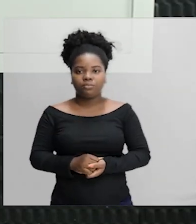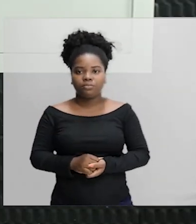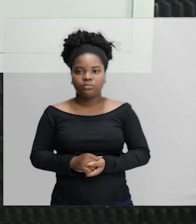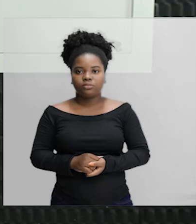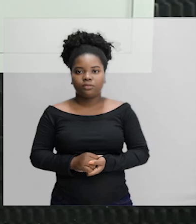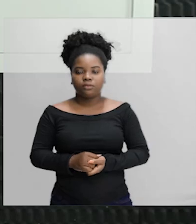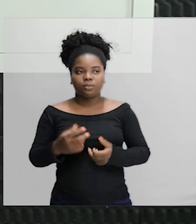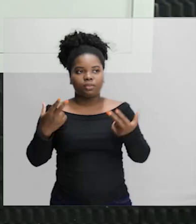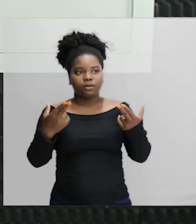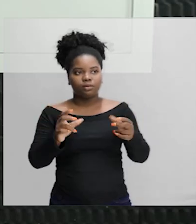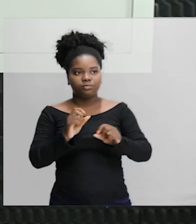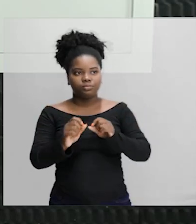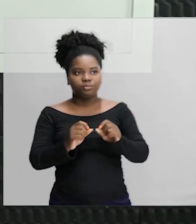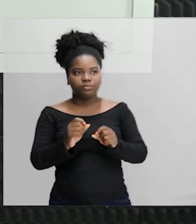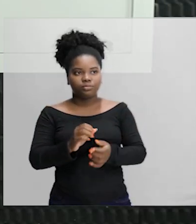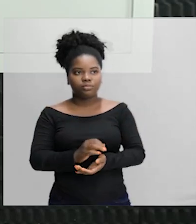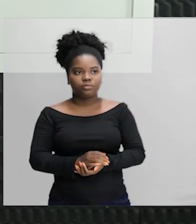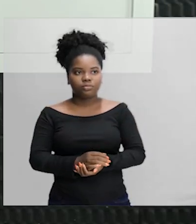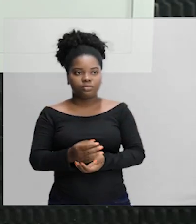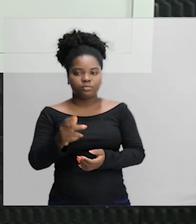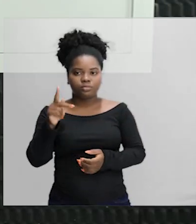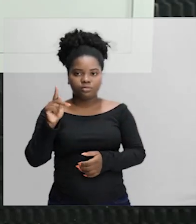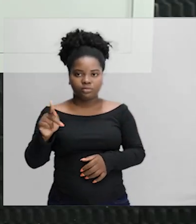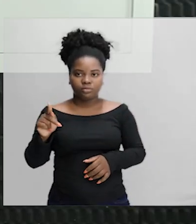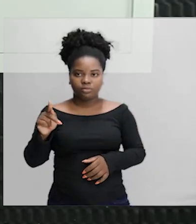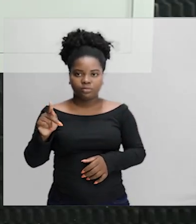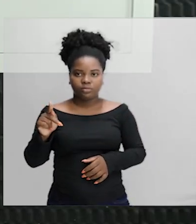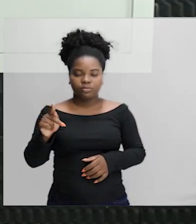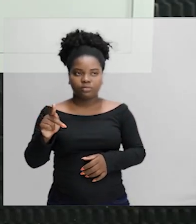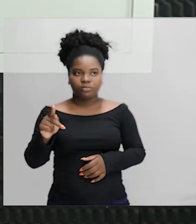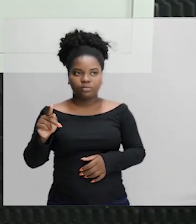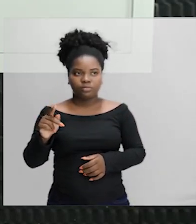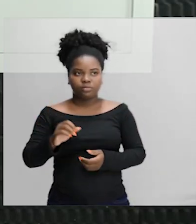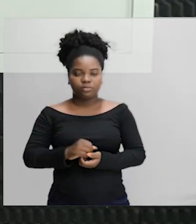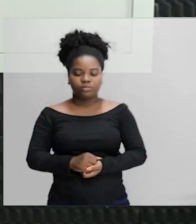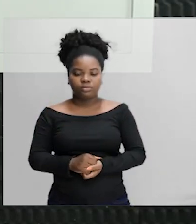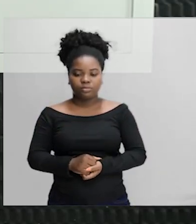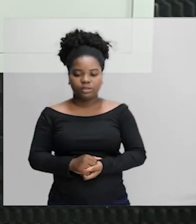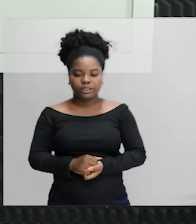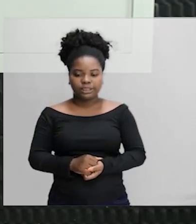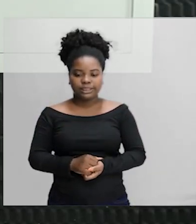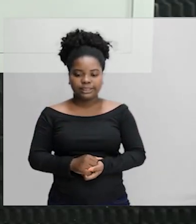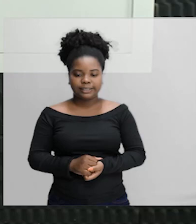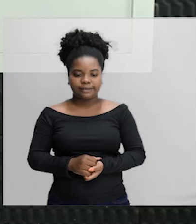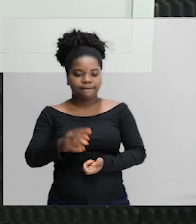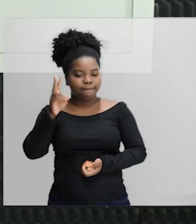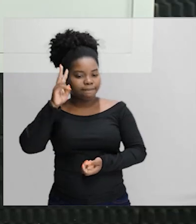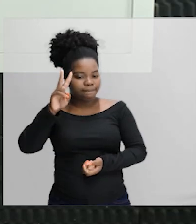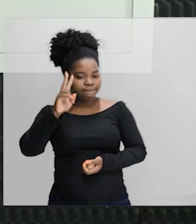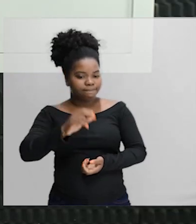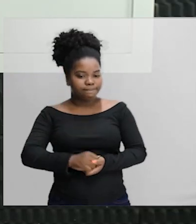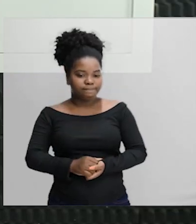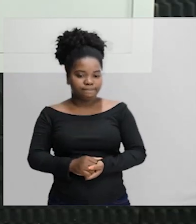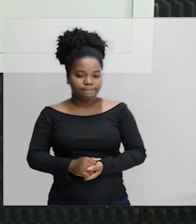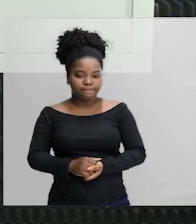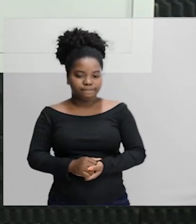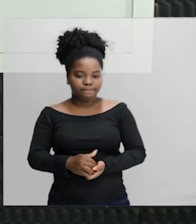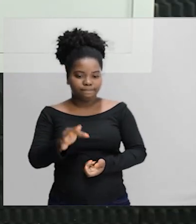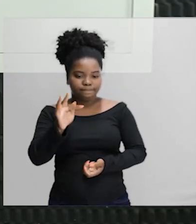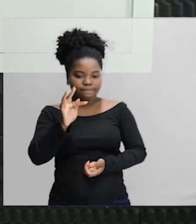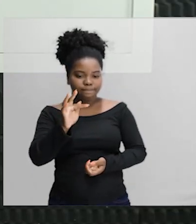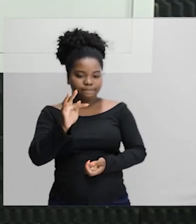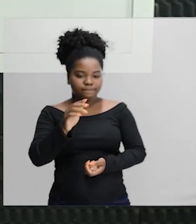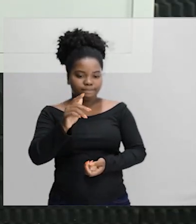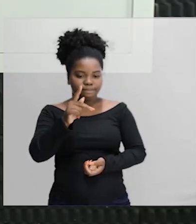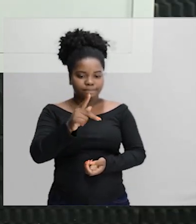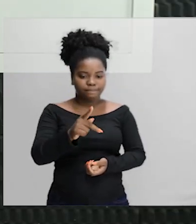ela tem que ser igual ao peso da barra, certo? Lembrando que o peso da barra é massa vezes